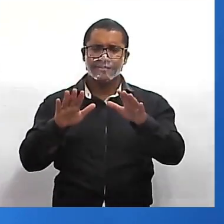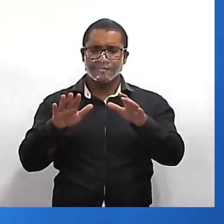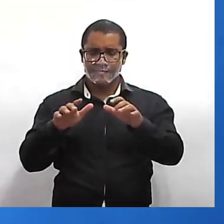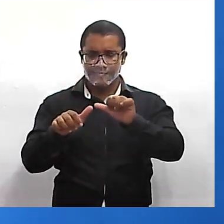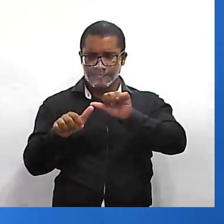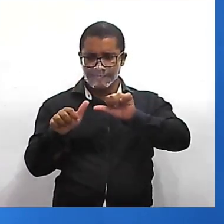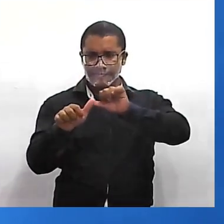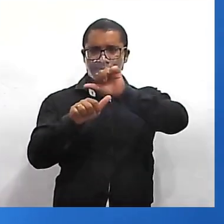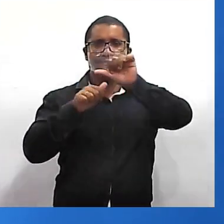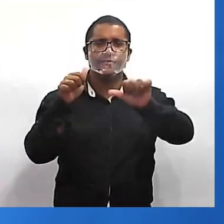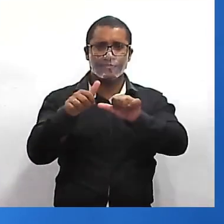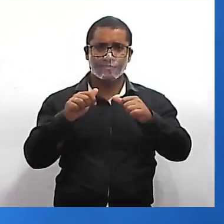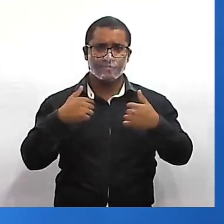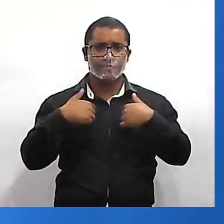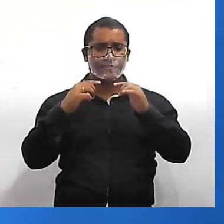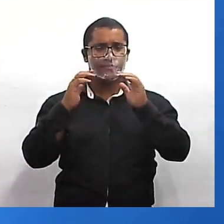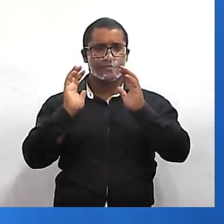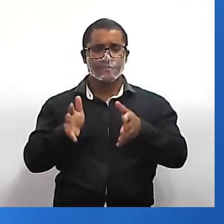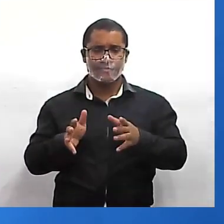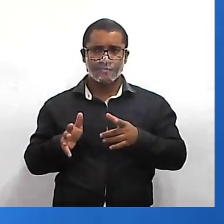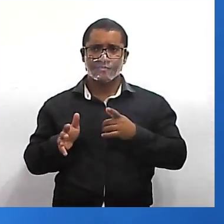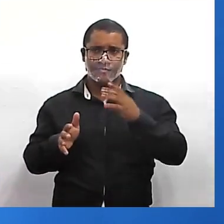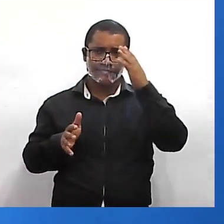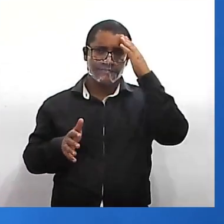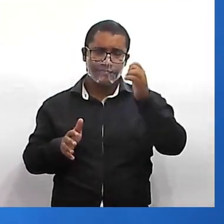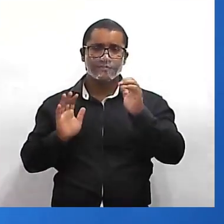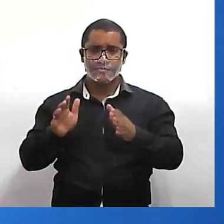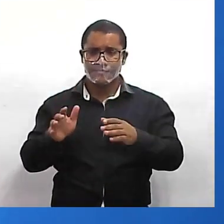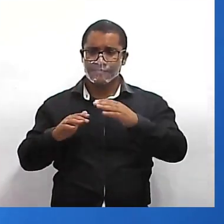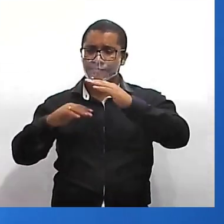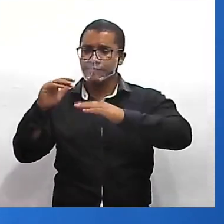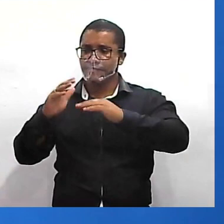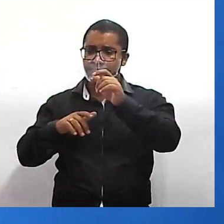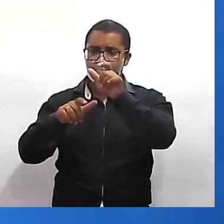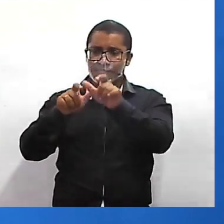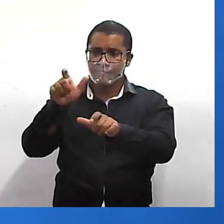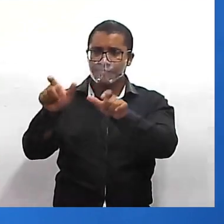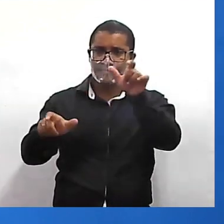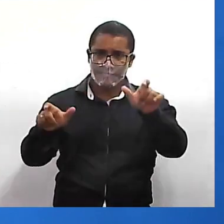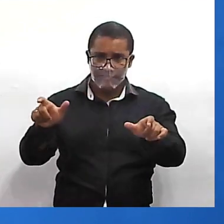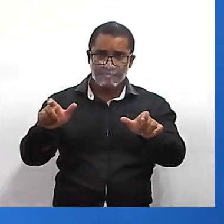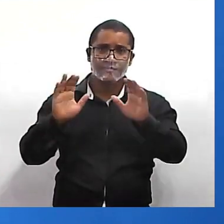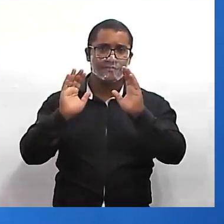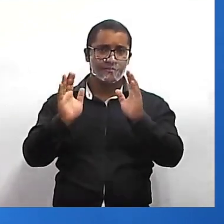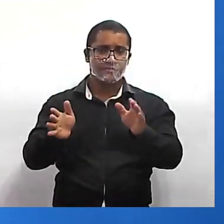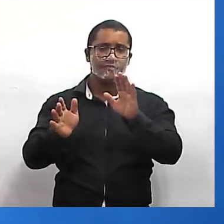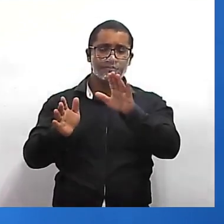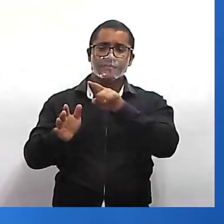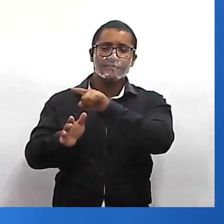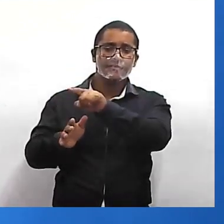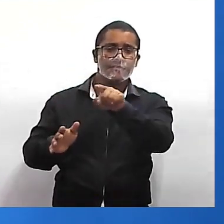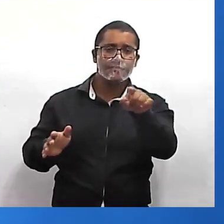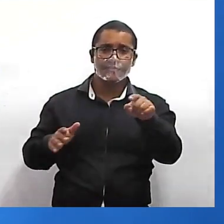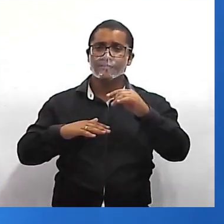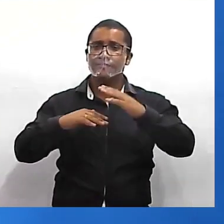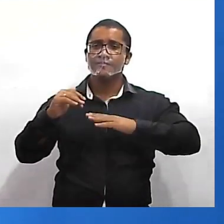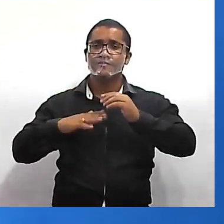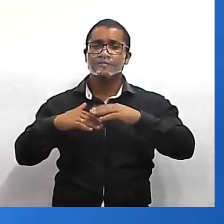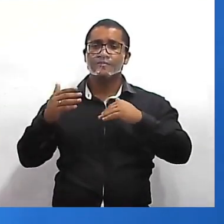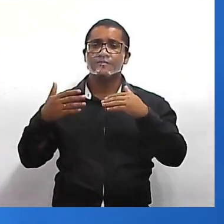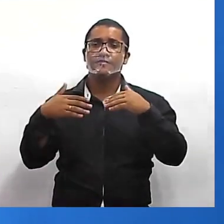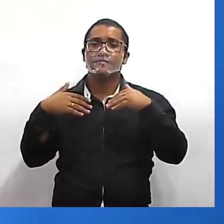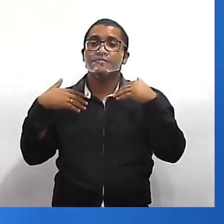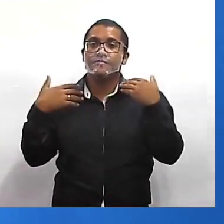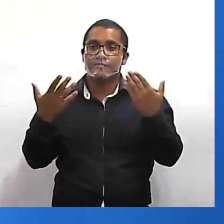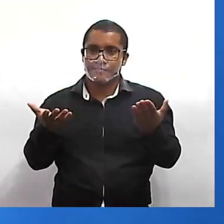reinventar, então eu já tenho quem são esses profissionais e eu preciso agora saber quais habilidades esses profissionais